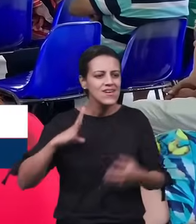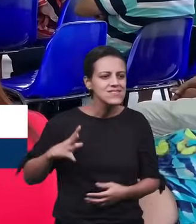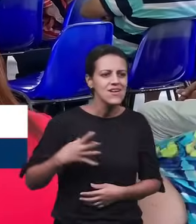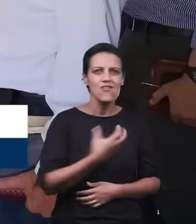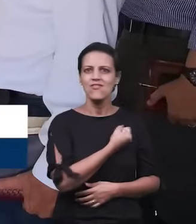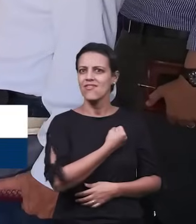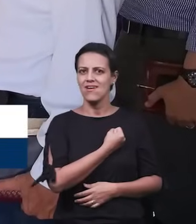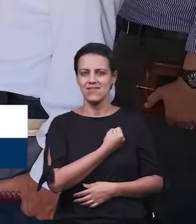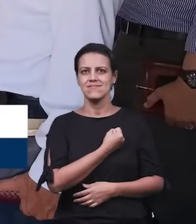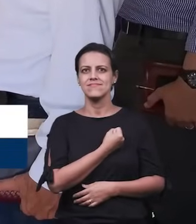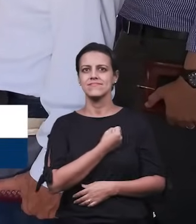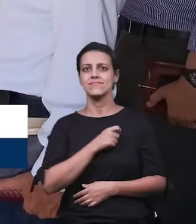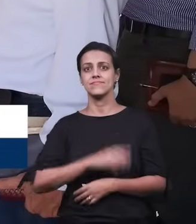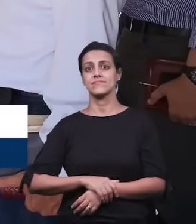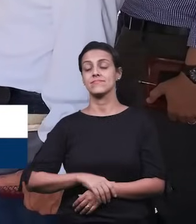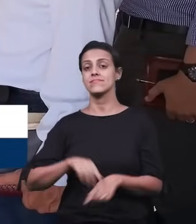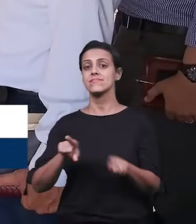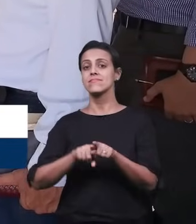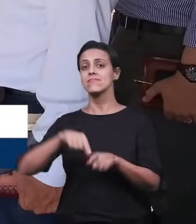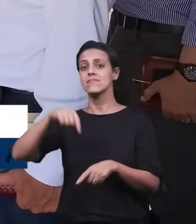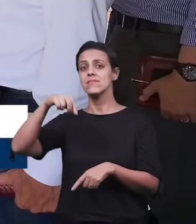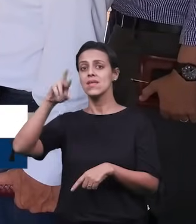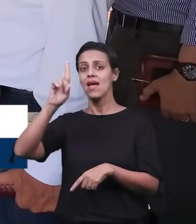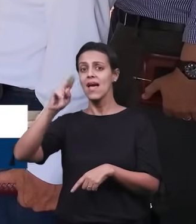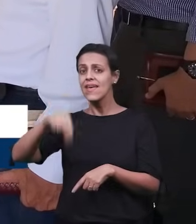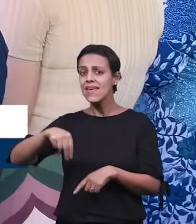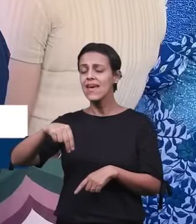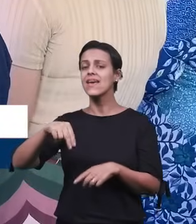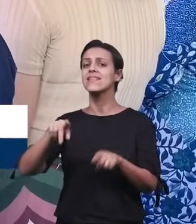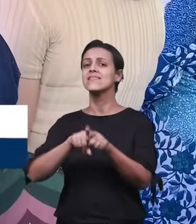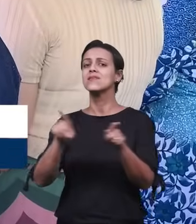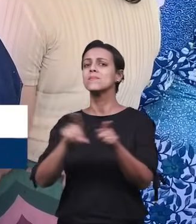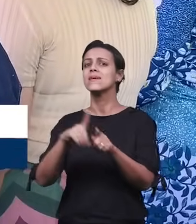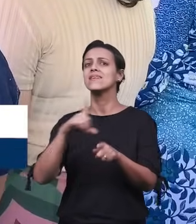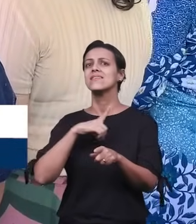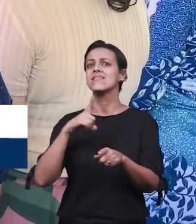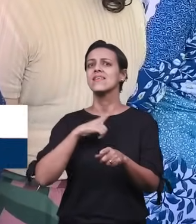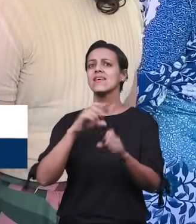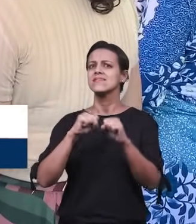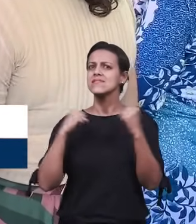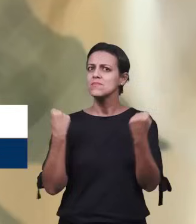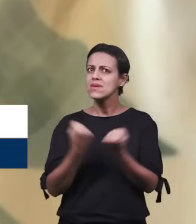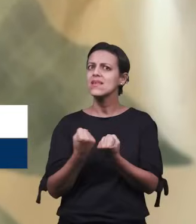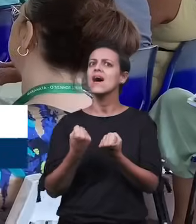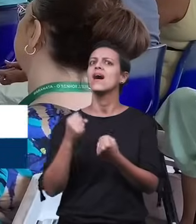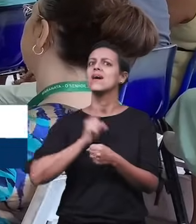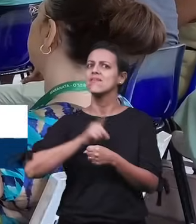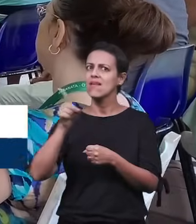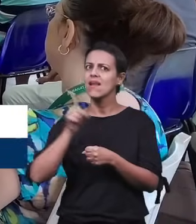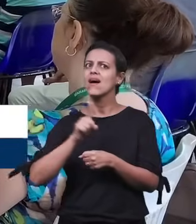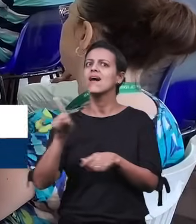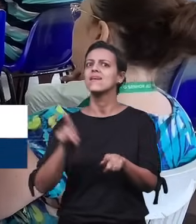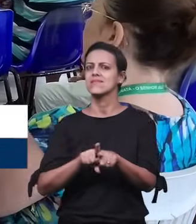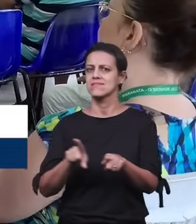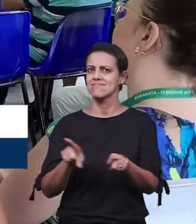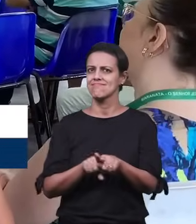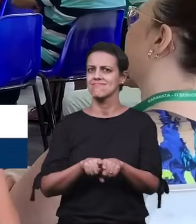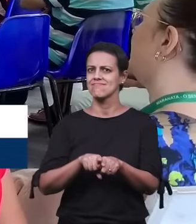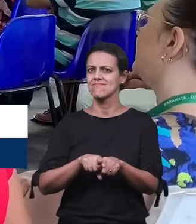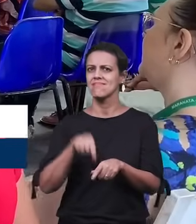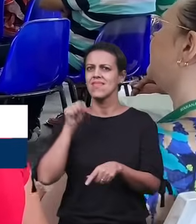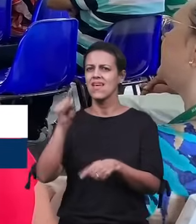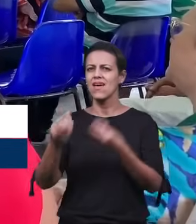pais, senhoras e professoras. A irmã Thaís detalha como foi este momento de ensino doutrinário. O seminário ocorreu na